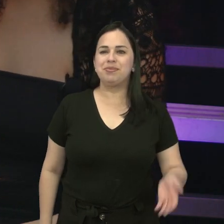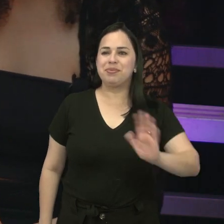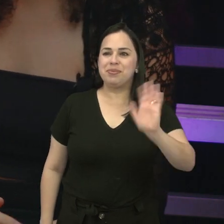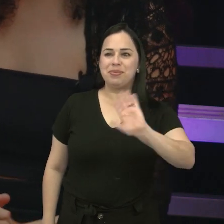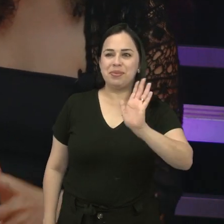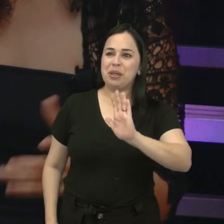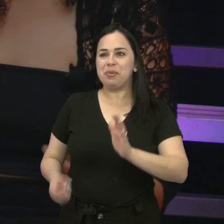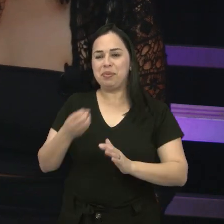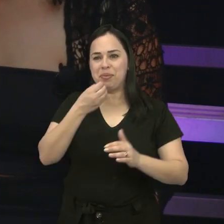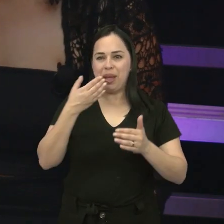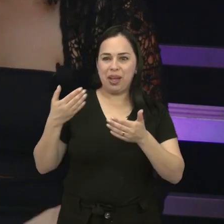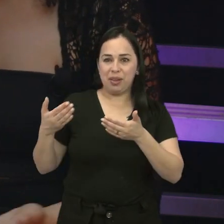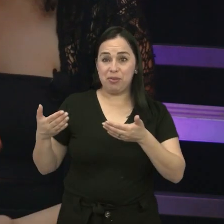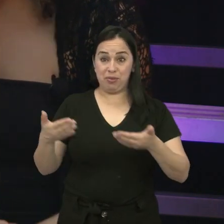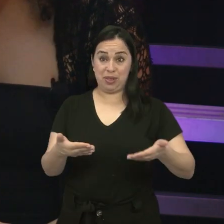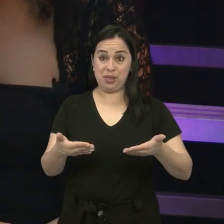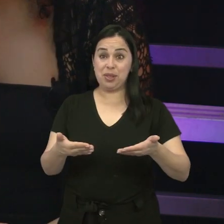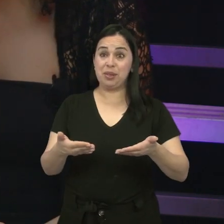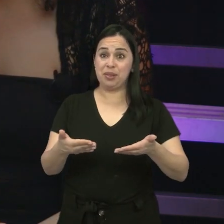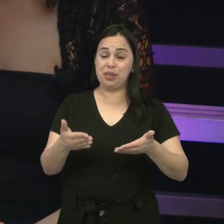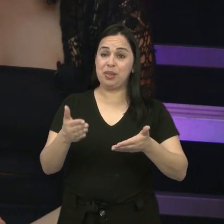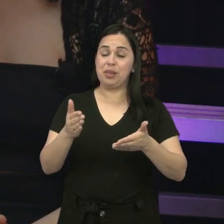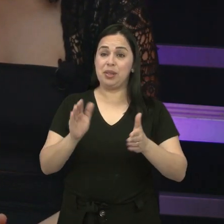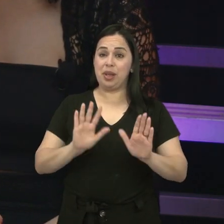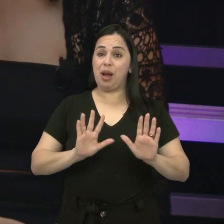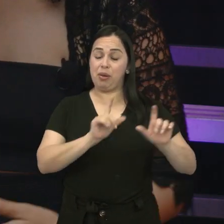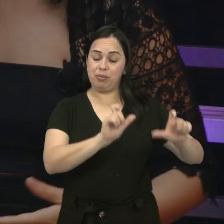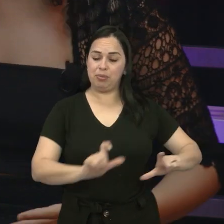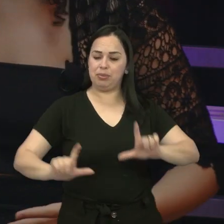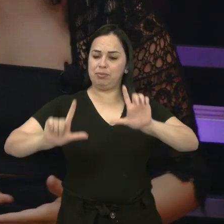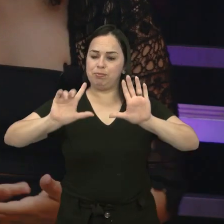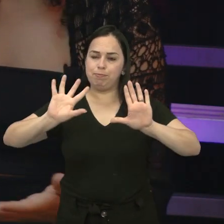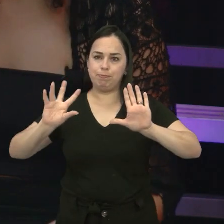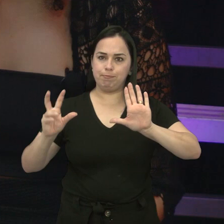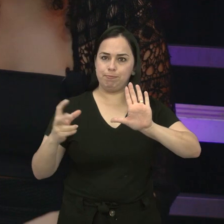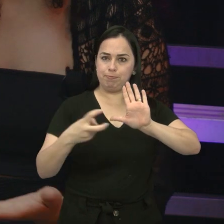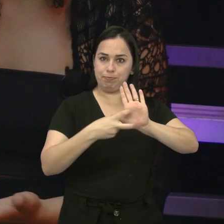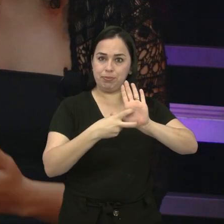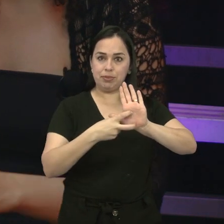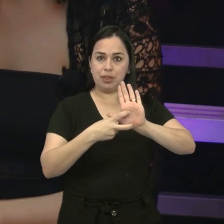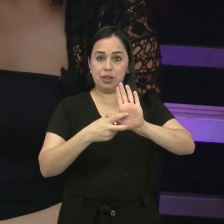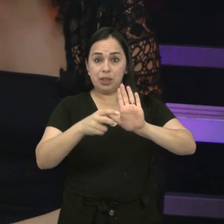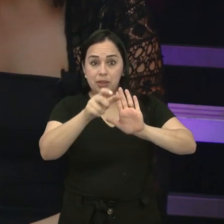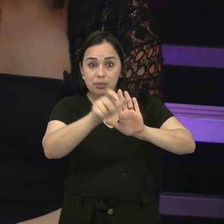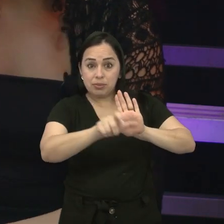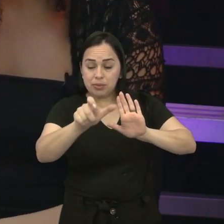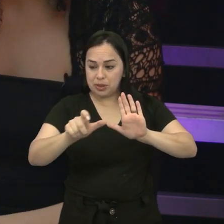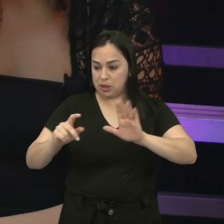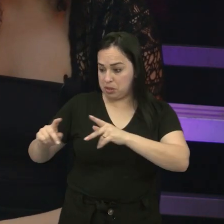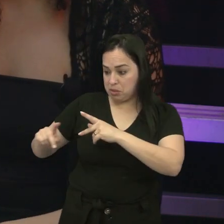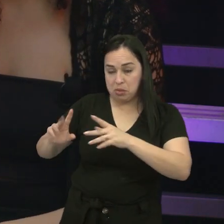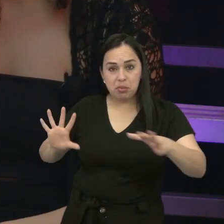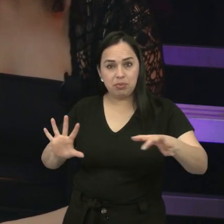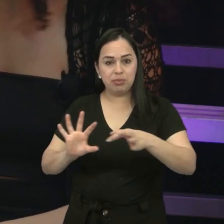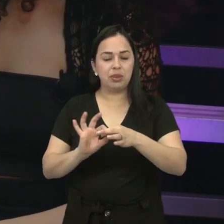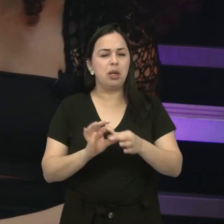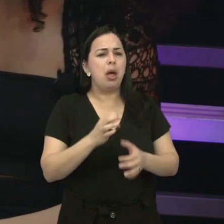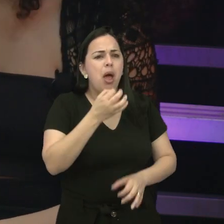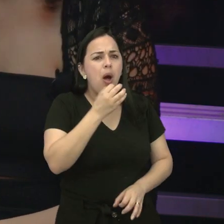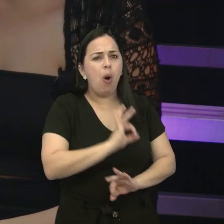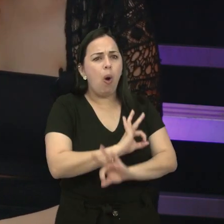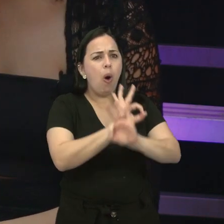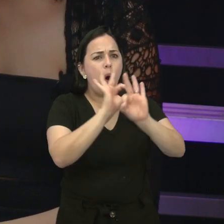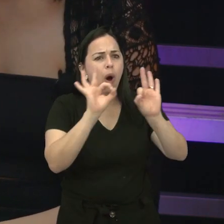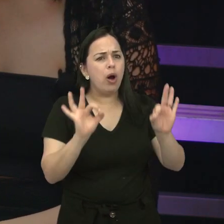Oi, gente, sejam bem-vindas e bem-vindos ao Conexão Cultura, programa que te conecta à cultura em São José dos Campos. Coisa boa conectar, né,